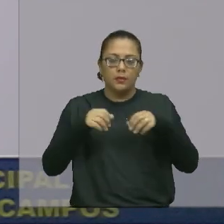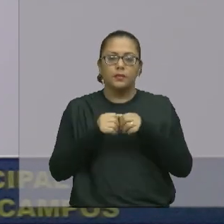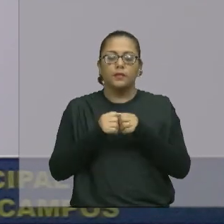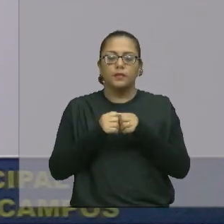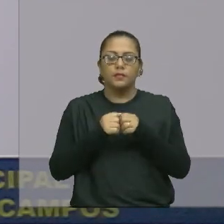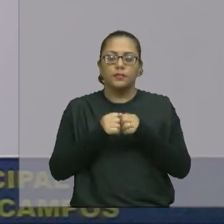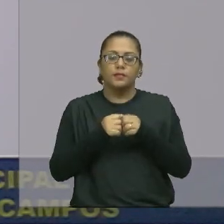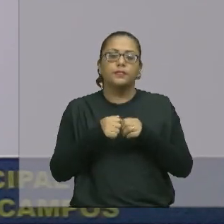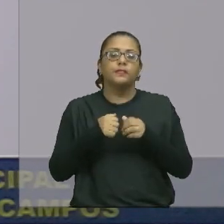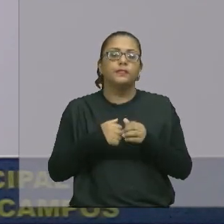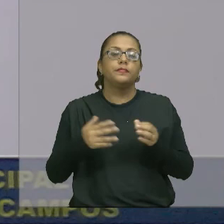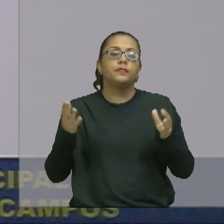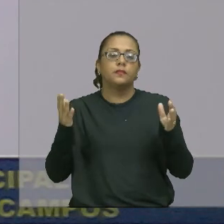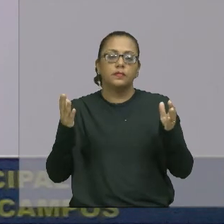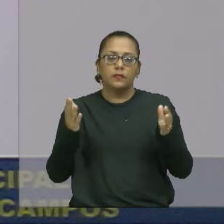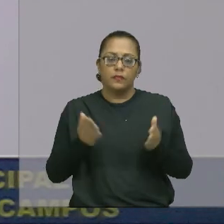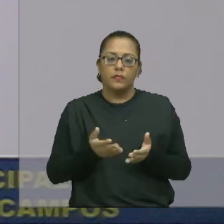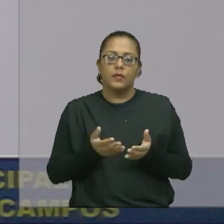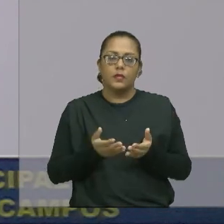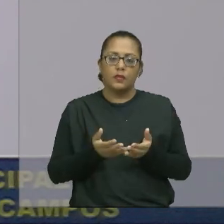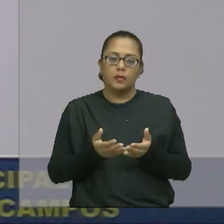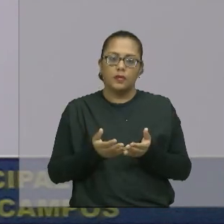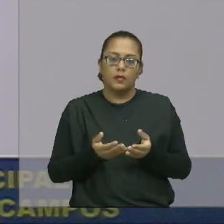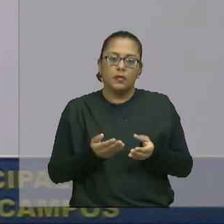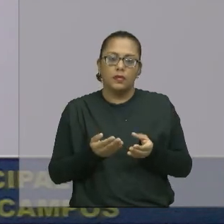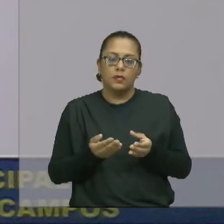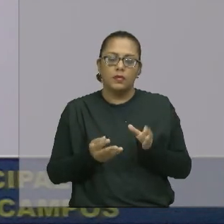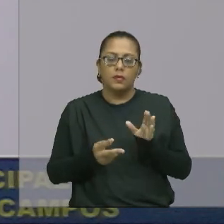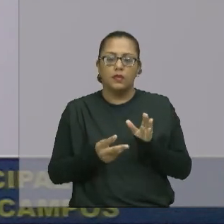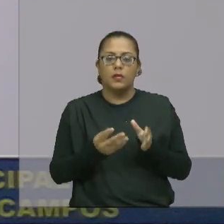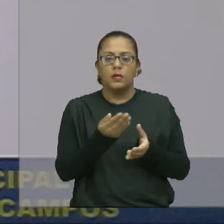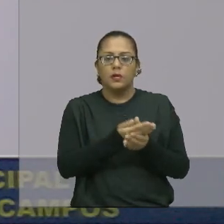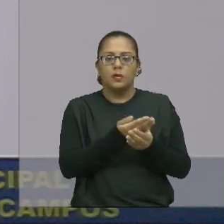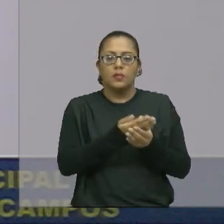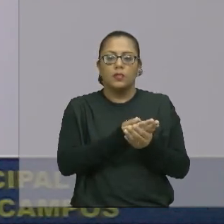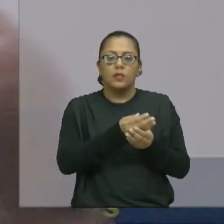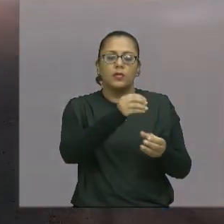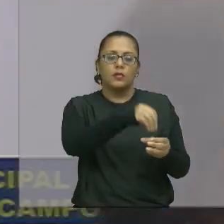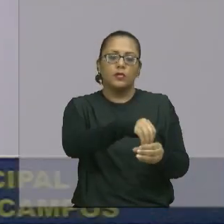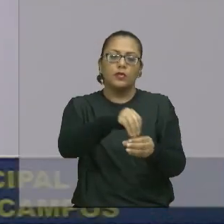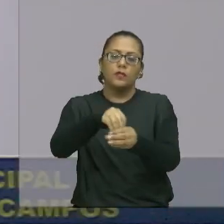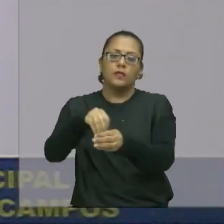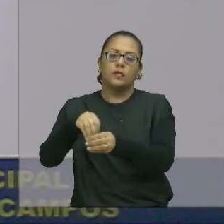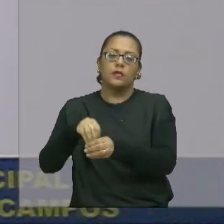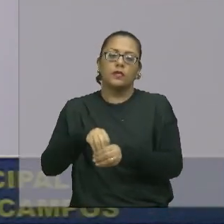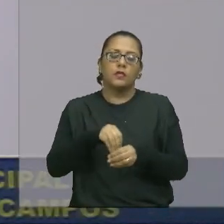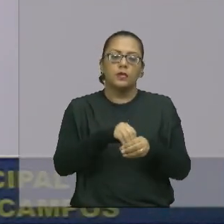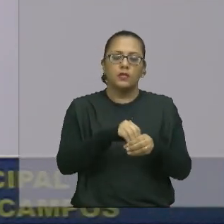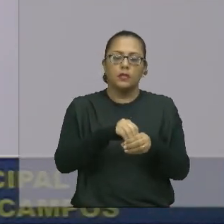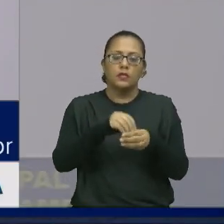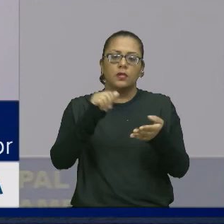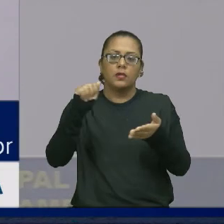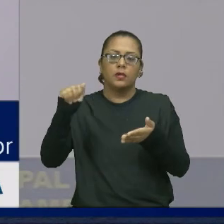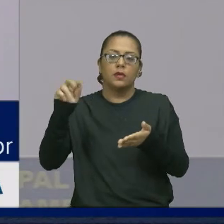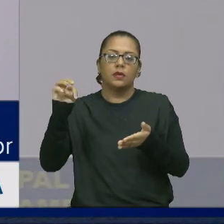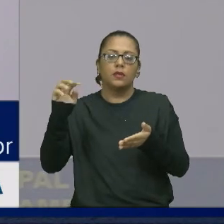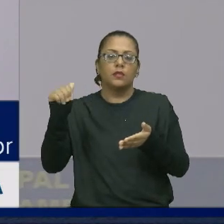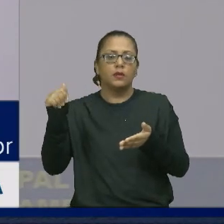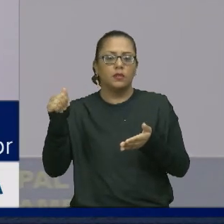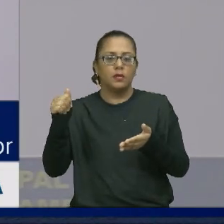Passaremos, então, ao processo de votação da ata da terceira